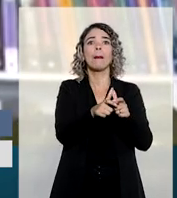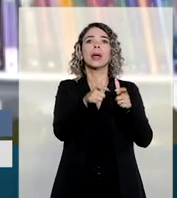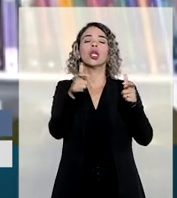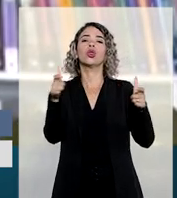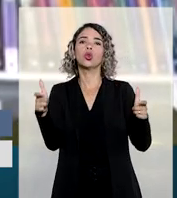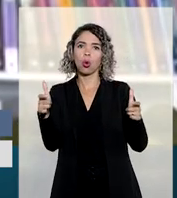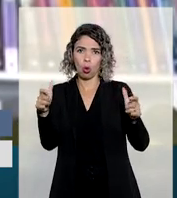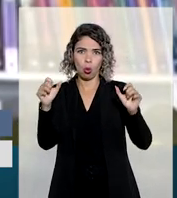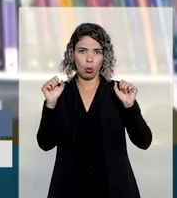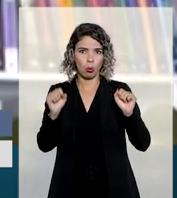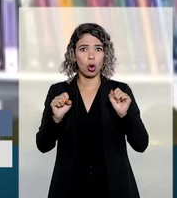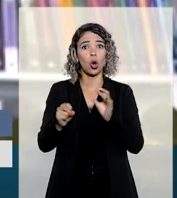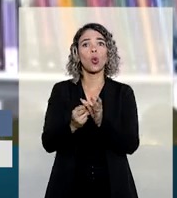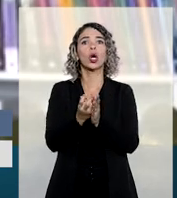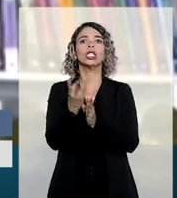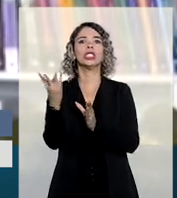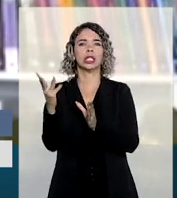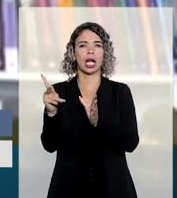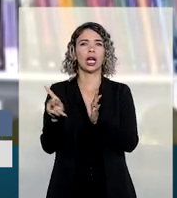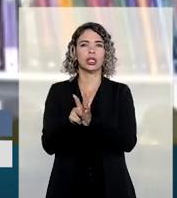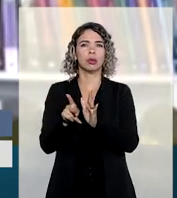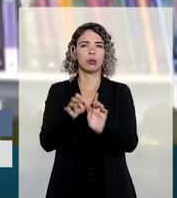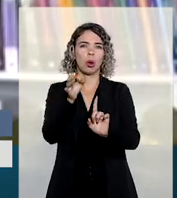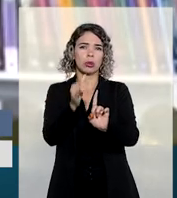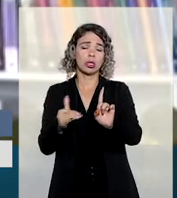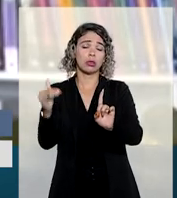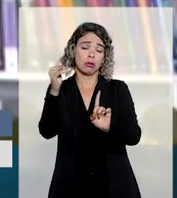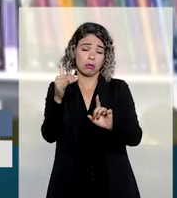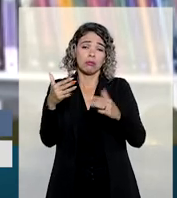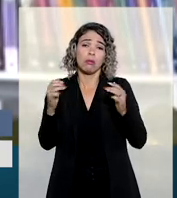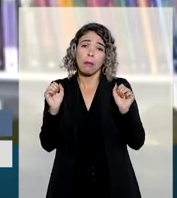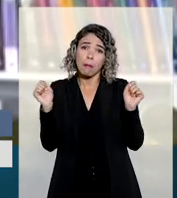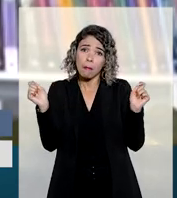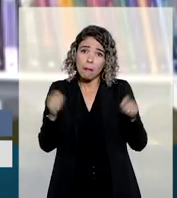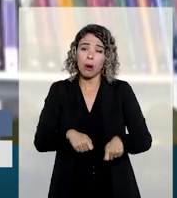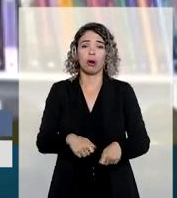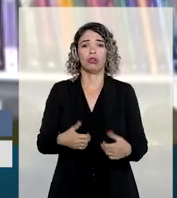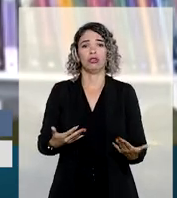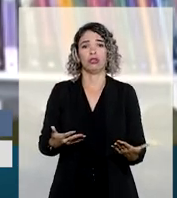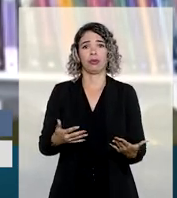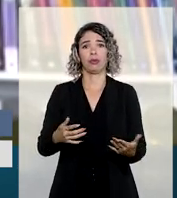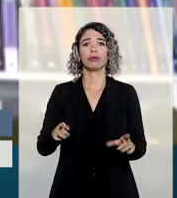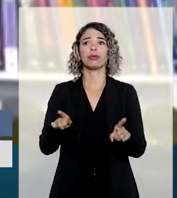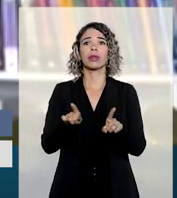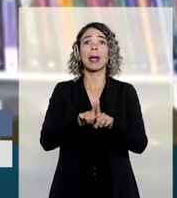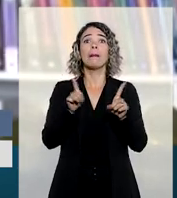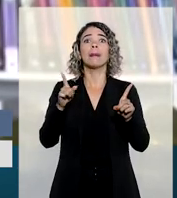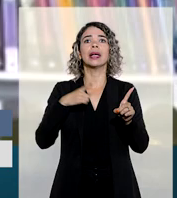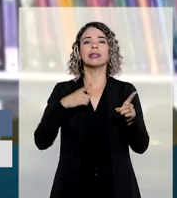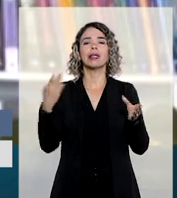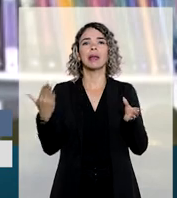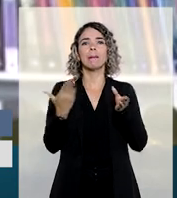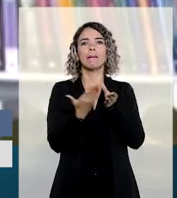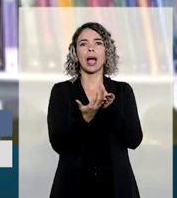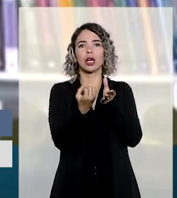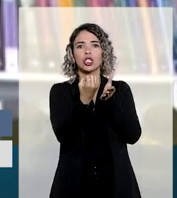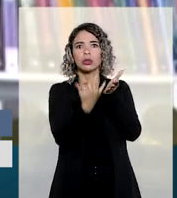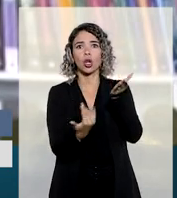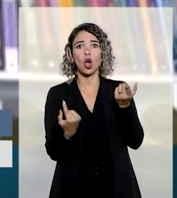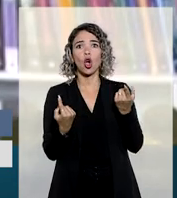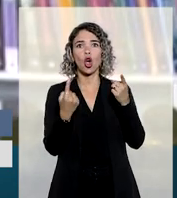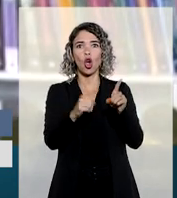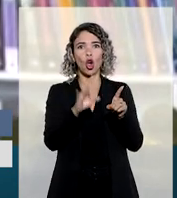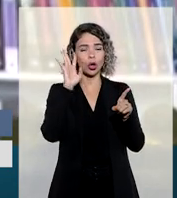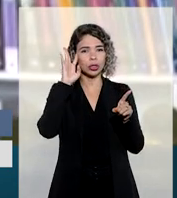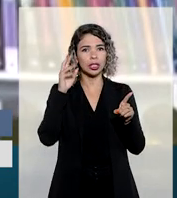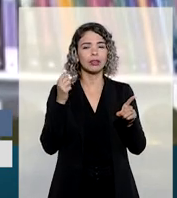ampliado para cinco desembargadores, aí para se abarcar um órgão colegiado maior, e há interposição de embargo de